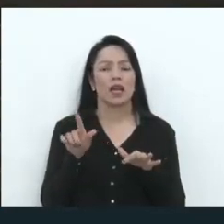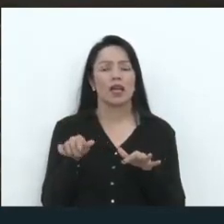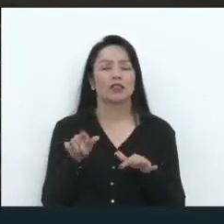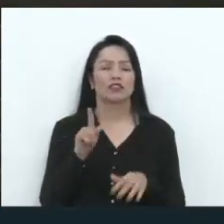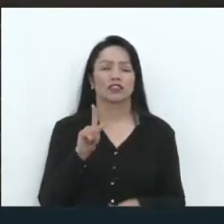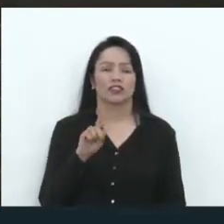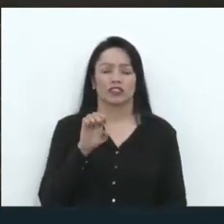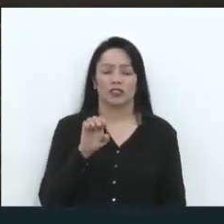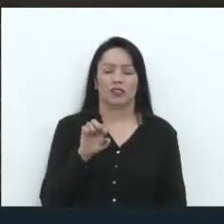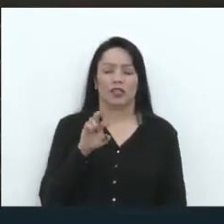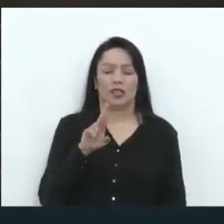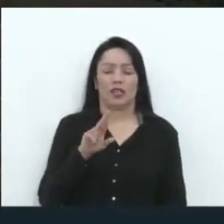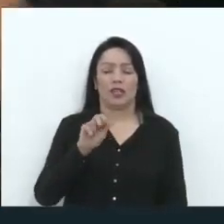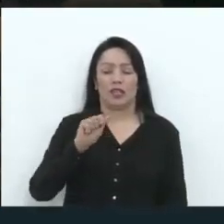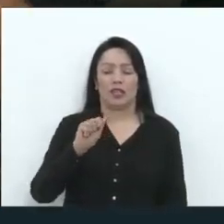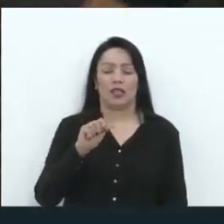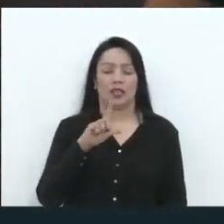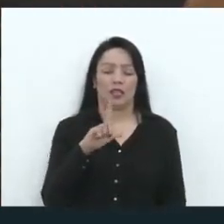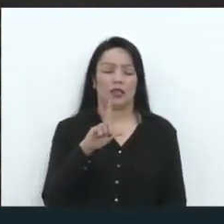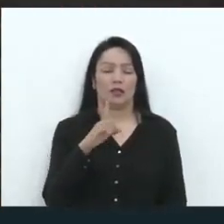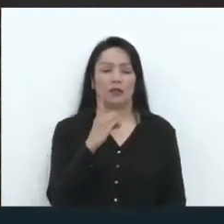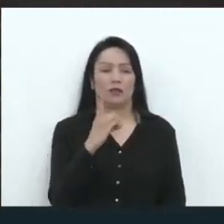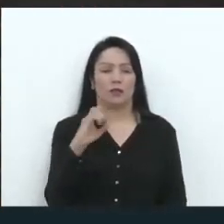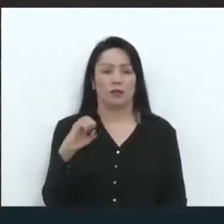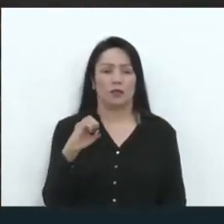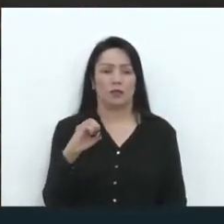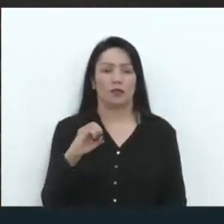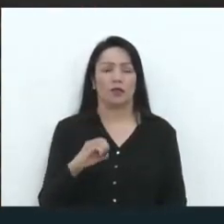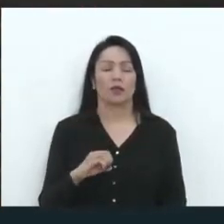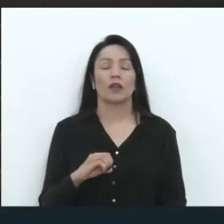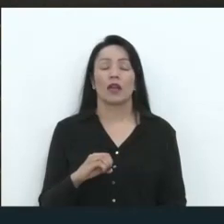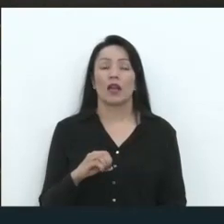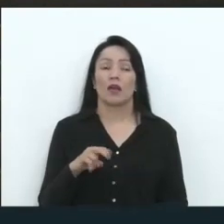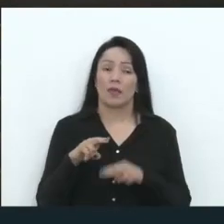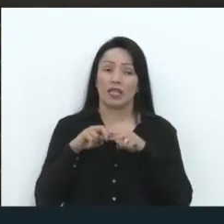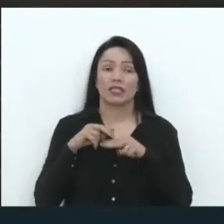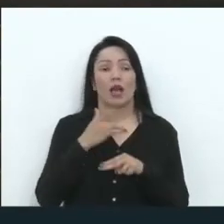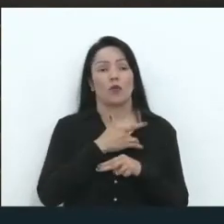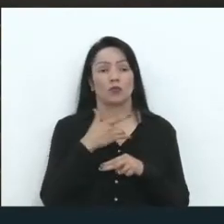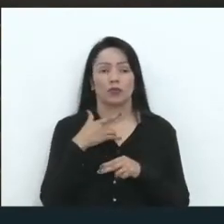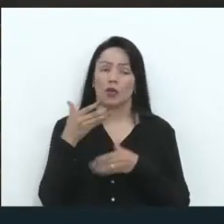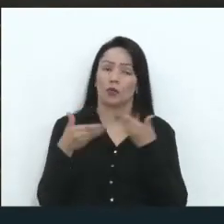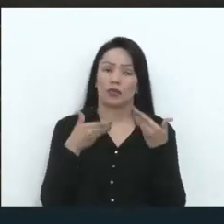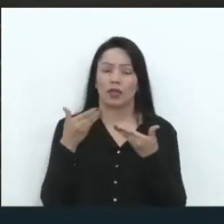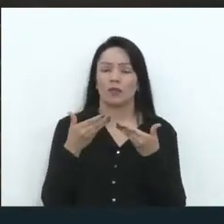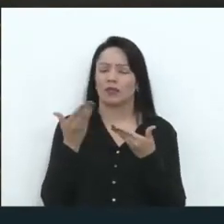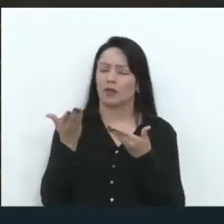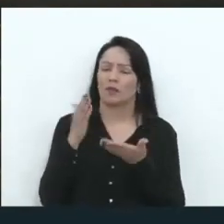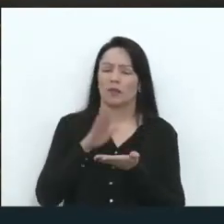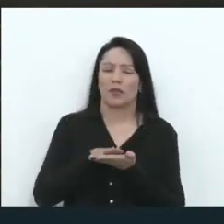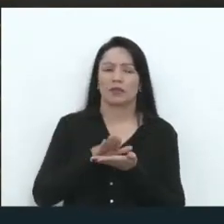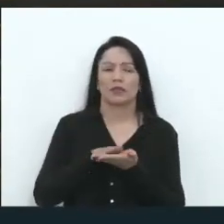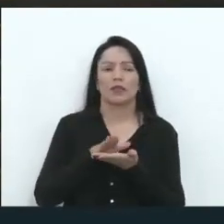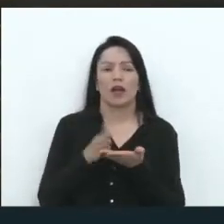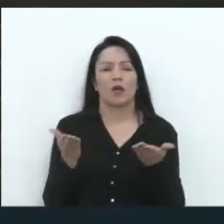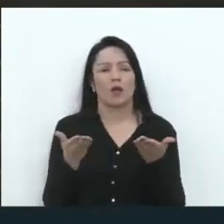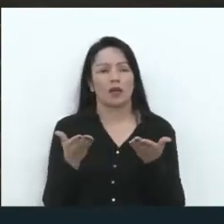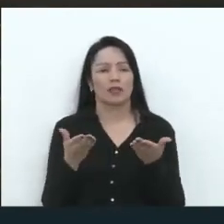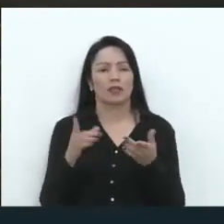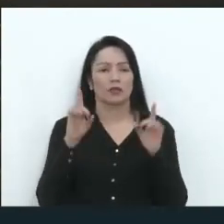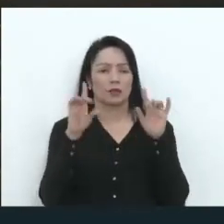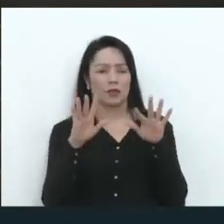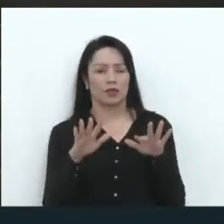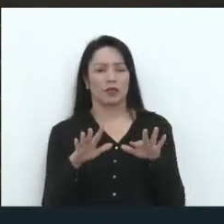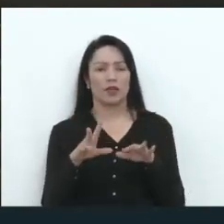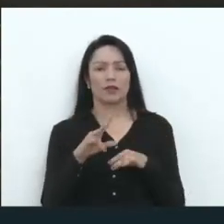que se ausentou por motivo de saúde. Mas nós queremos aqui parabenizar você pelo mandato, que Deus te abençoe, que seja um